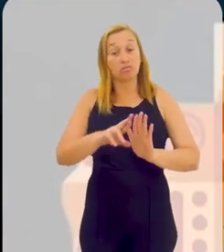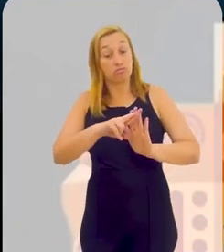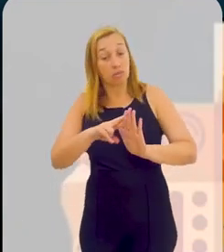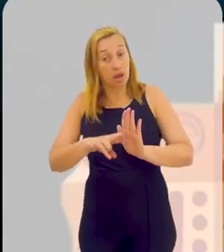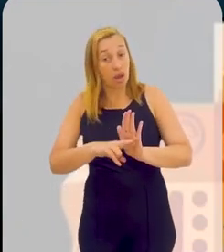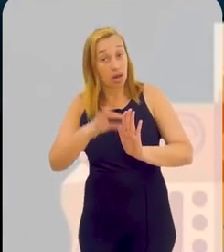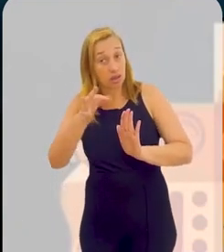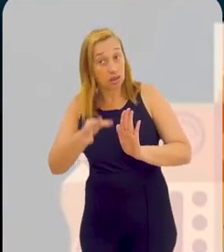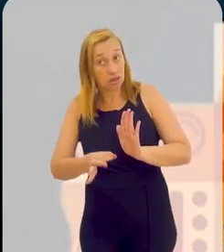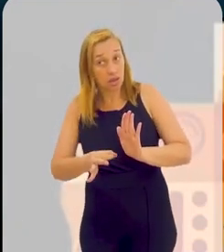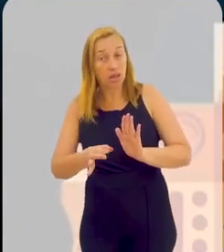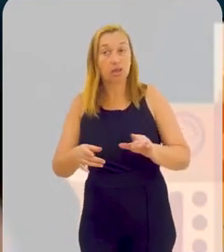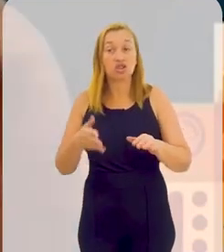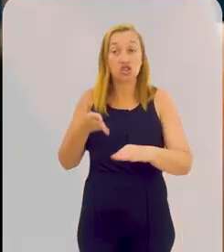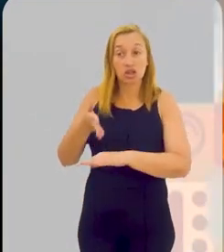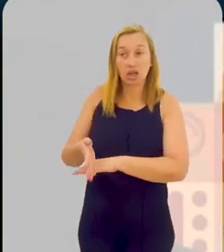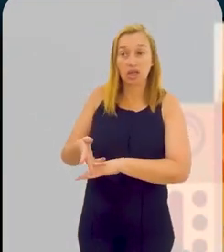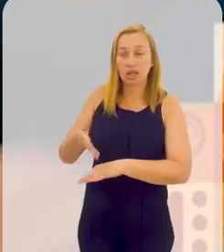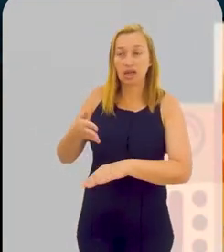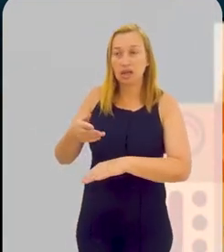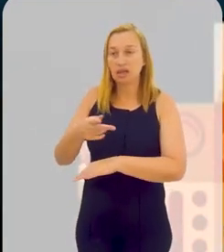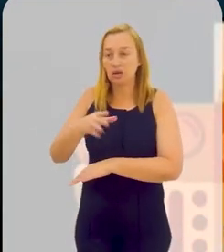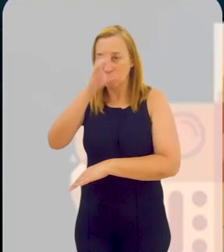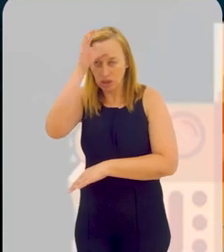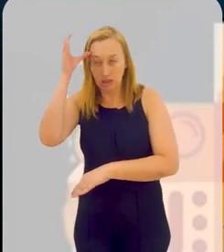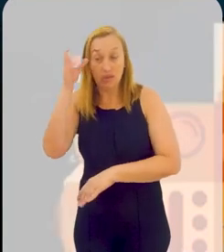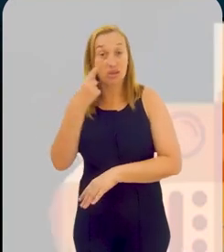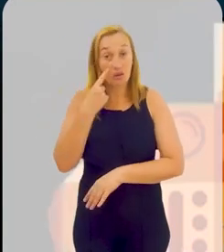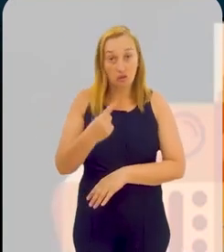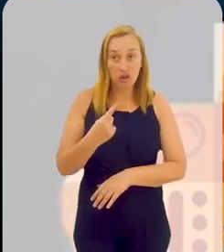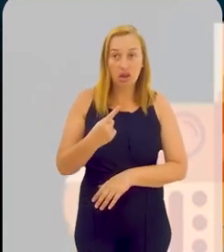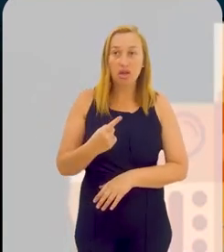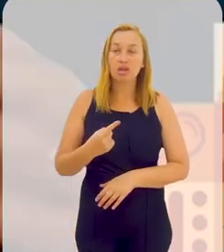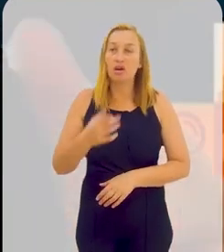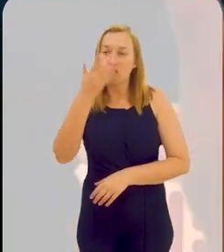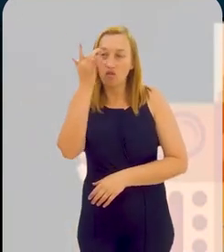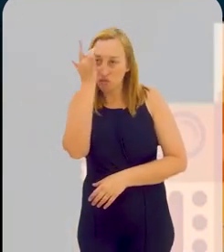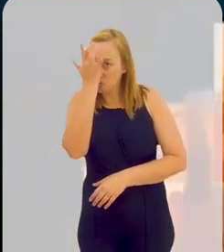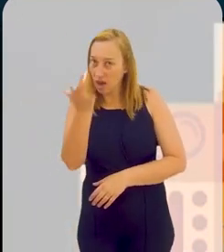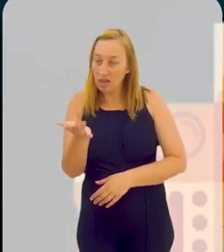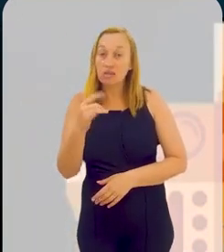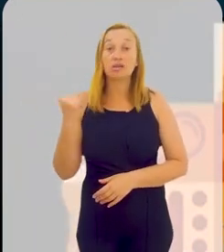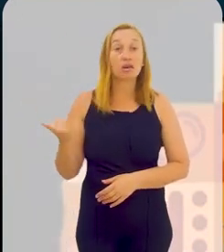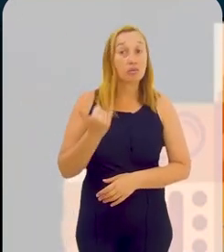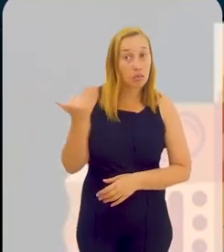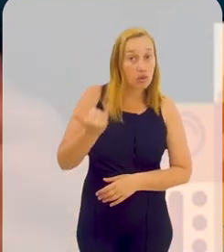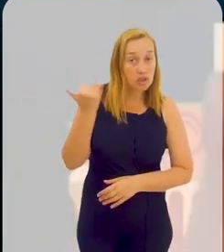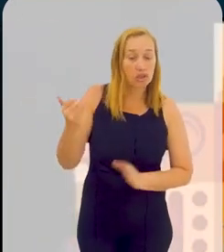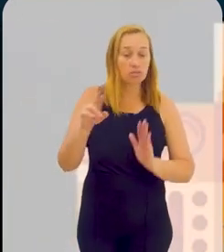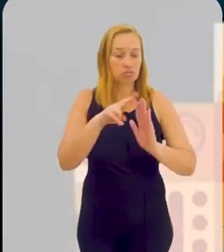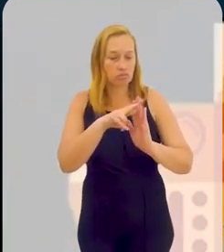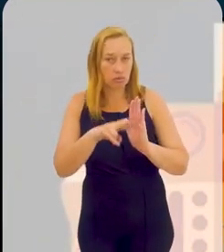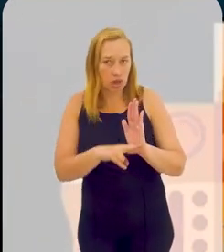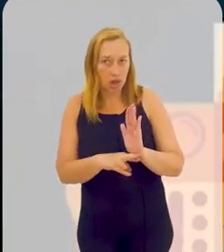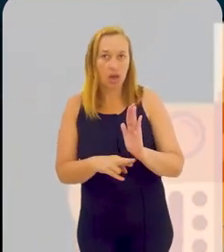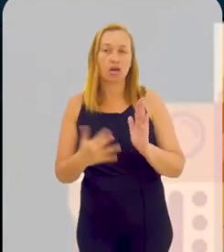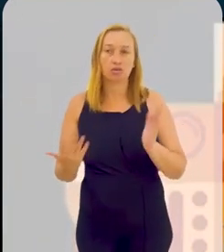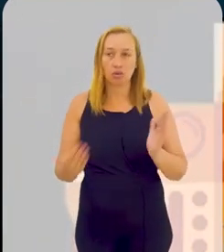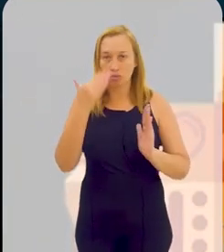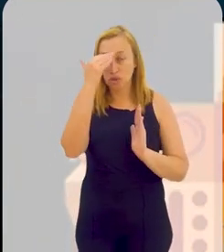maneira correta, né, e chegando até o consumidor. Então, você veja que são passos e passos muito importantes,